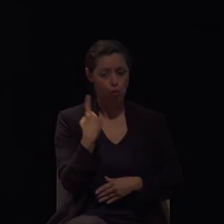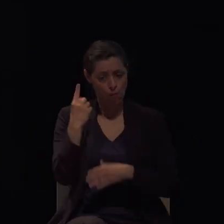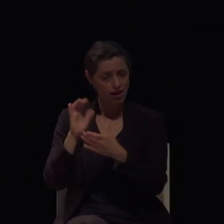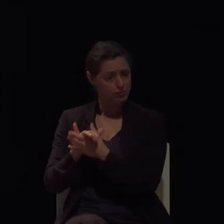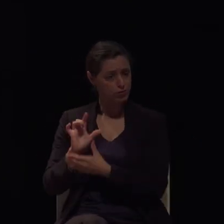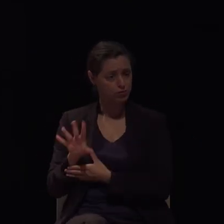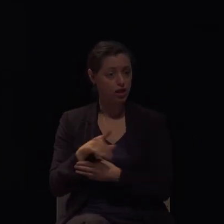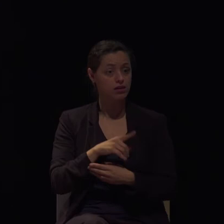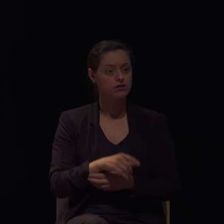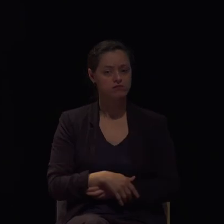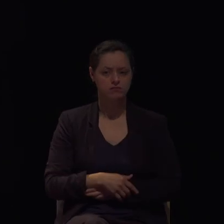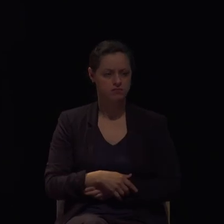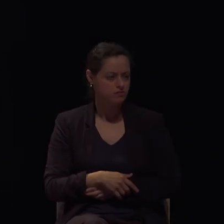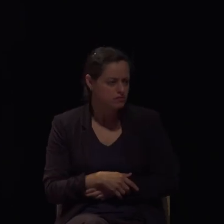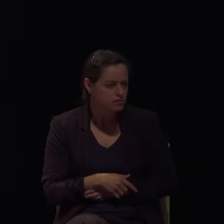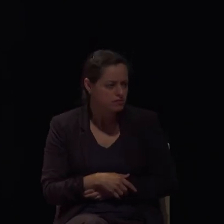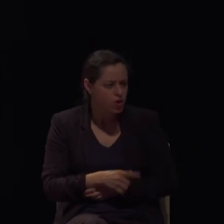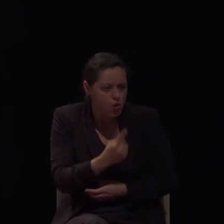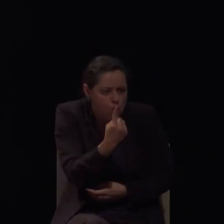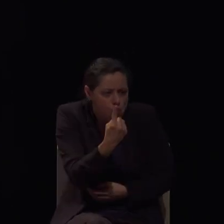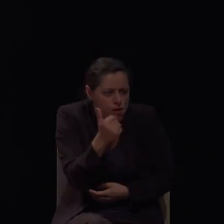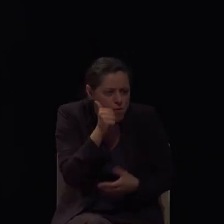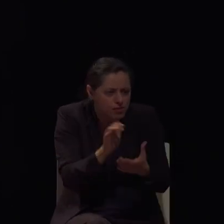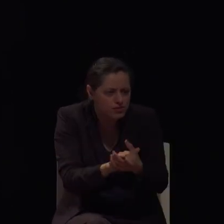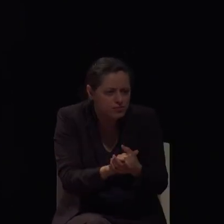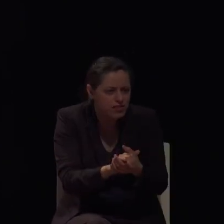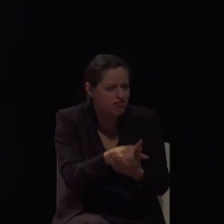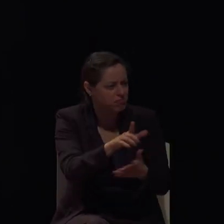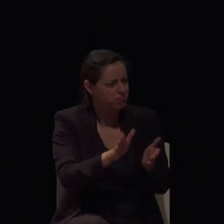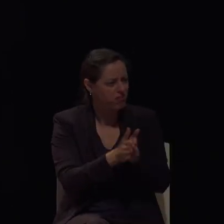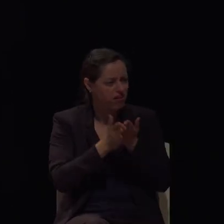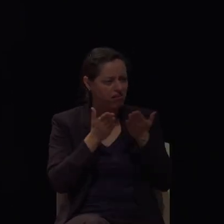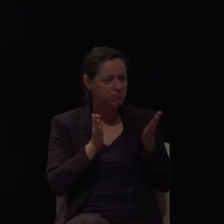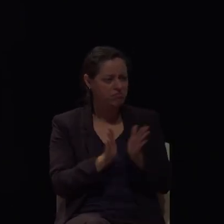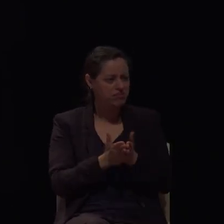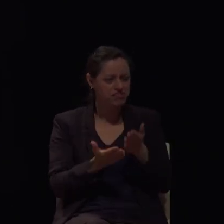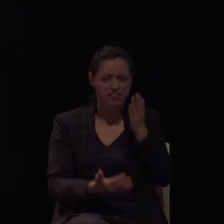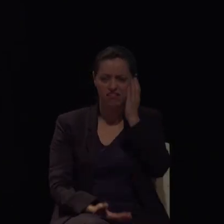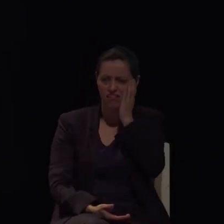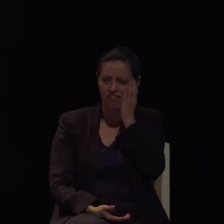tenho uma esposa falou nossa os eu só tenho uma esposa como sua pobre